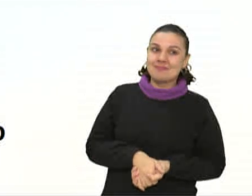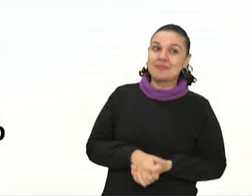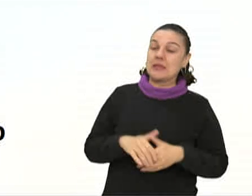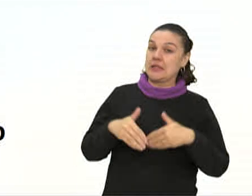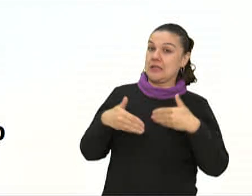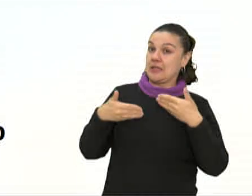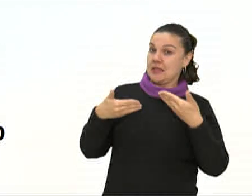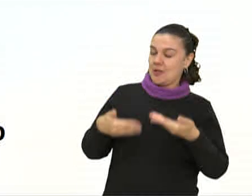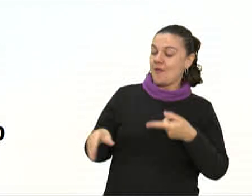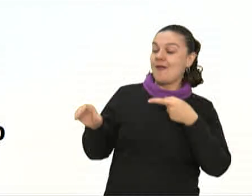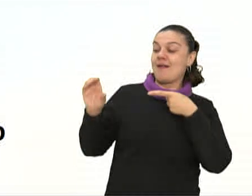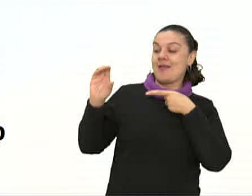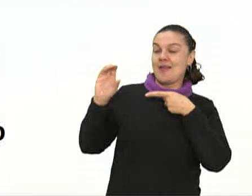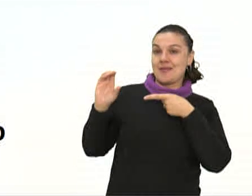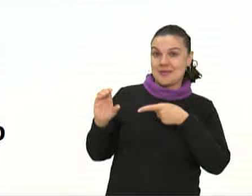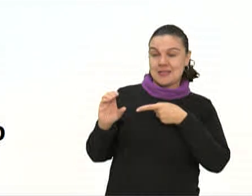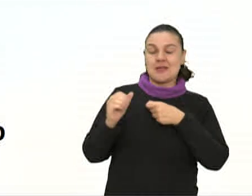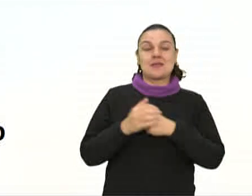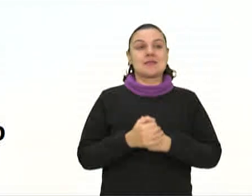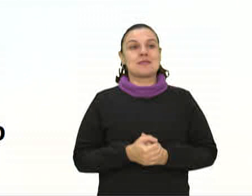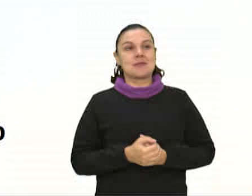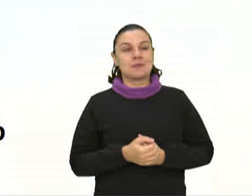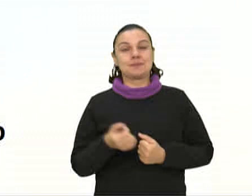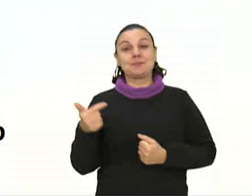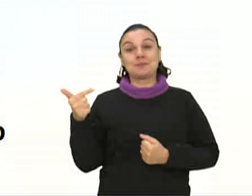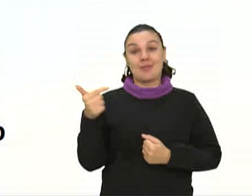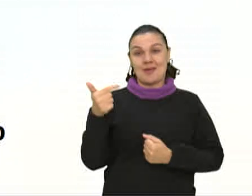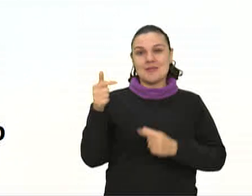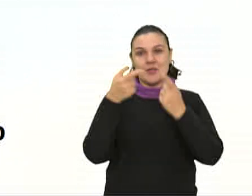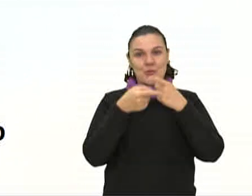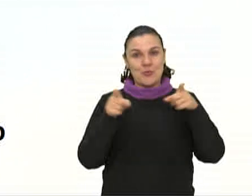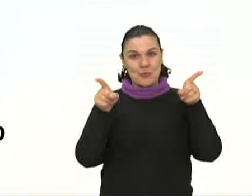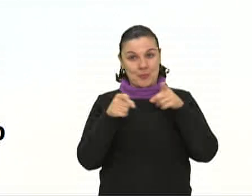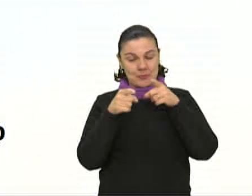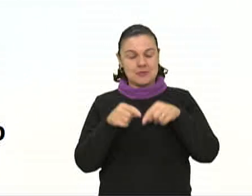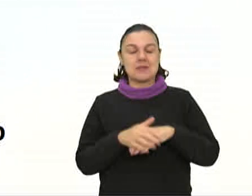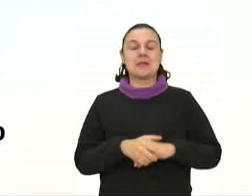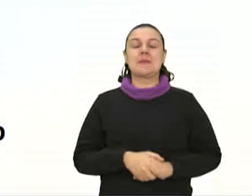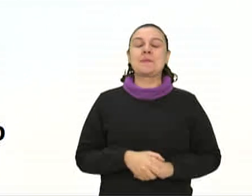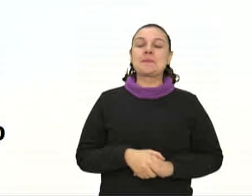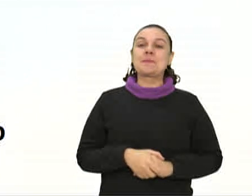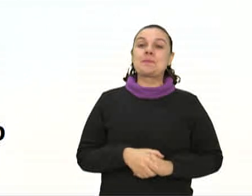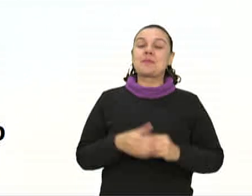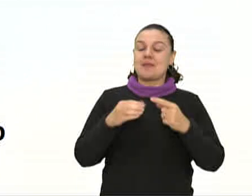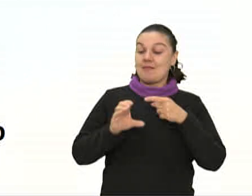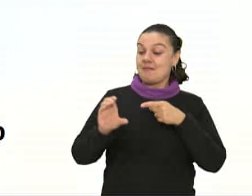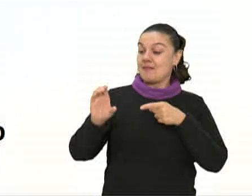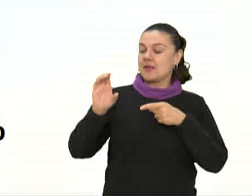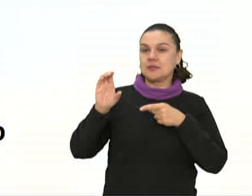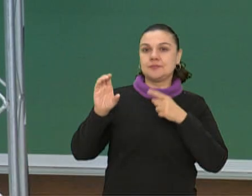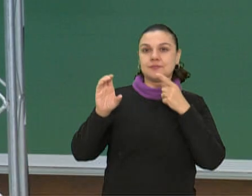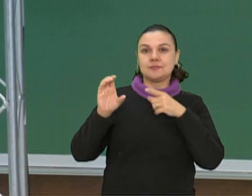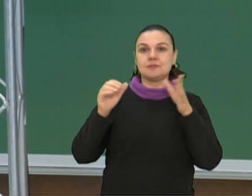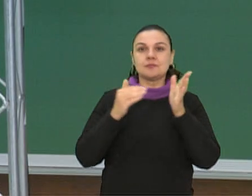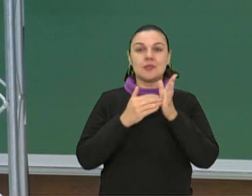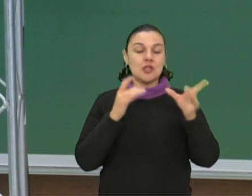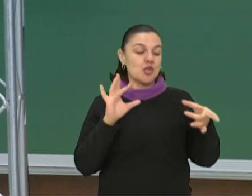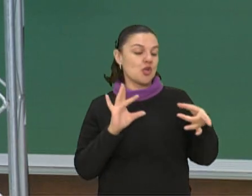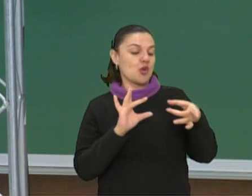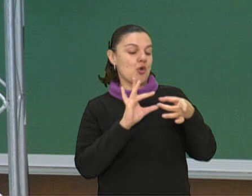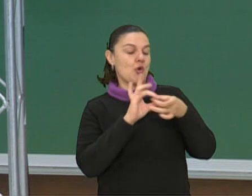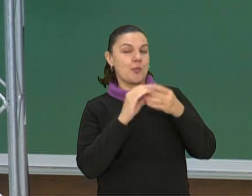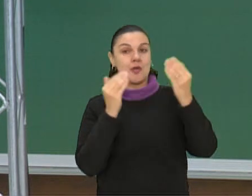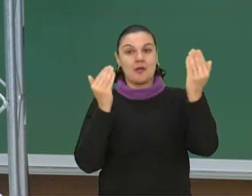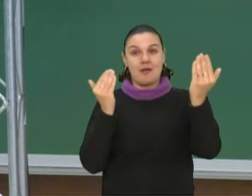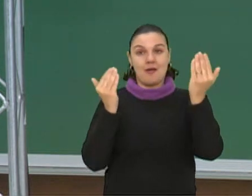Próxima letra aqui para essa segunda questão, né? Essa segunda letra de música, letra C. Estabeleça uma comparação